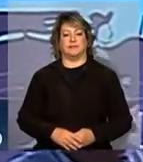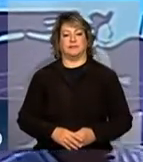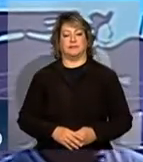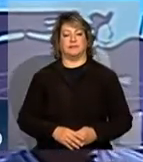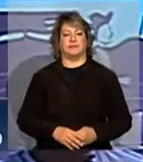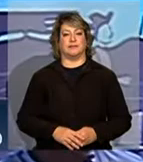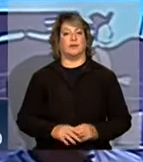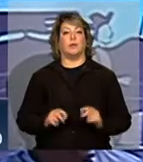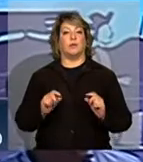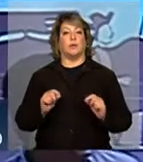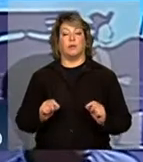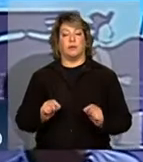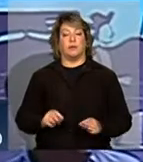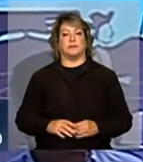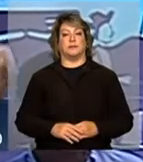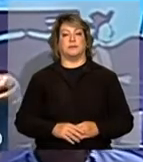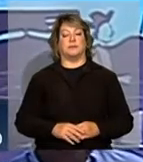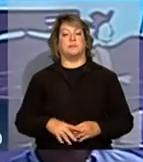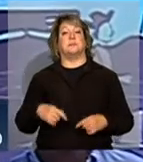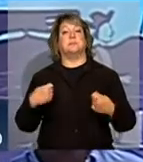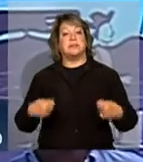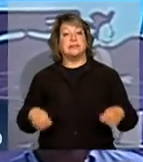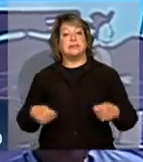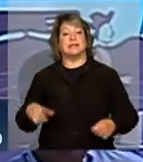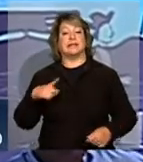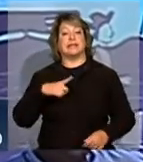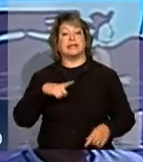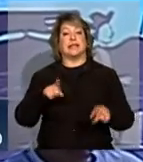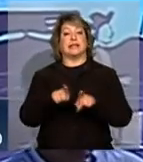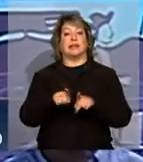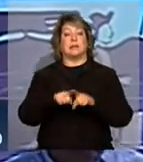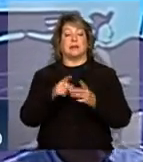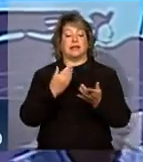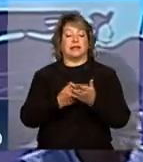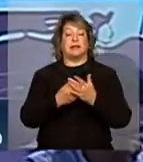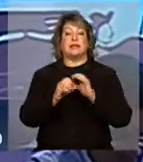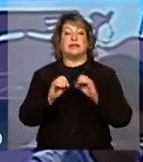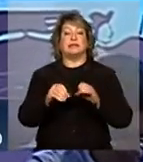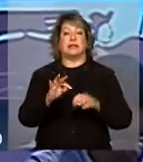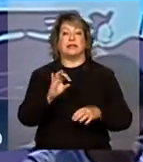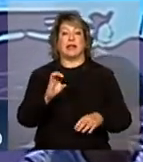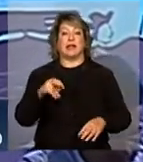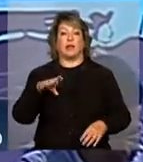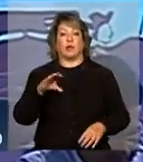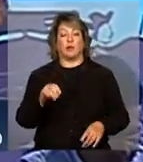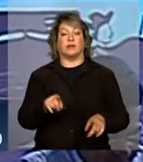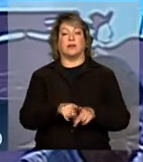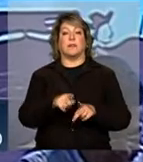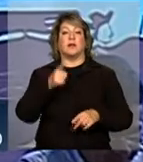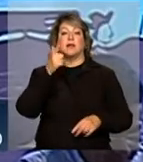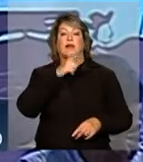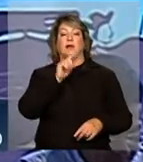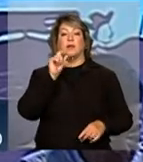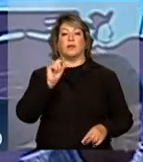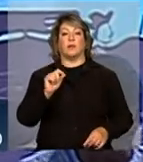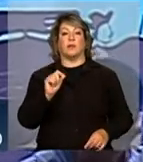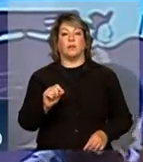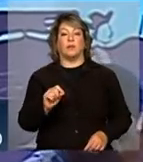E é o seguinte, gente. Tem de ter também ensino técnico e acesso